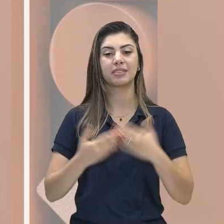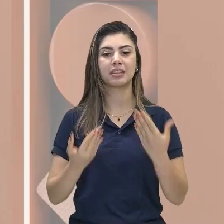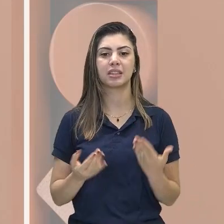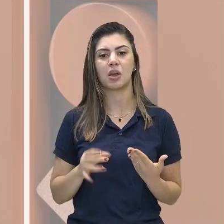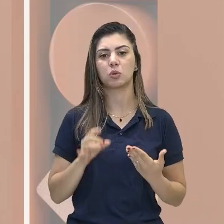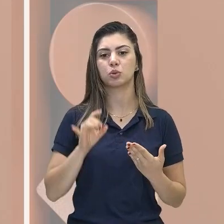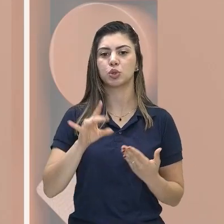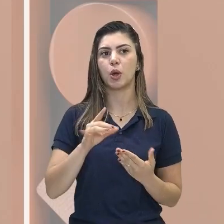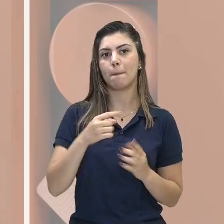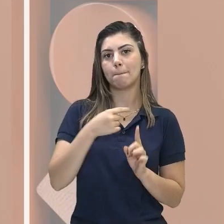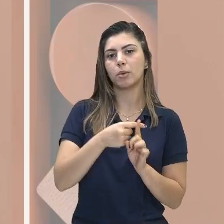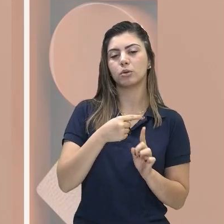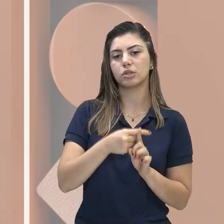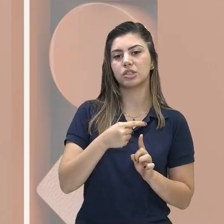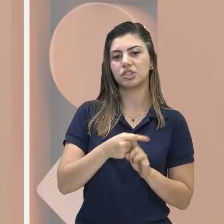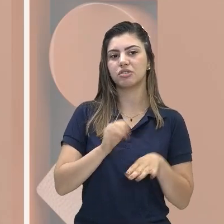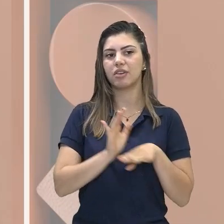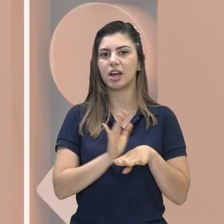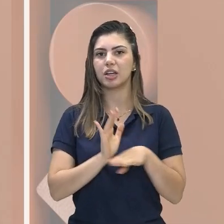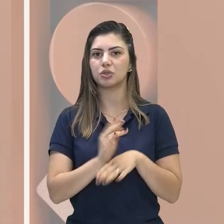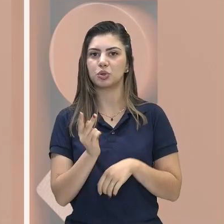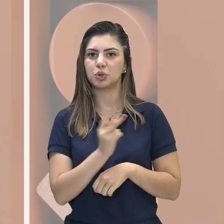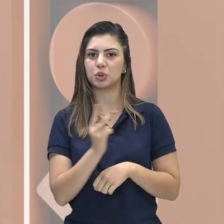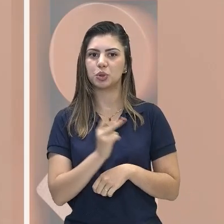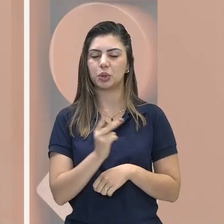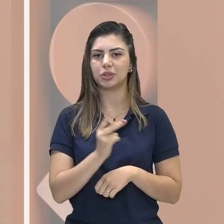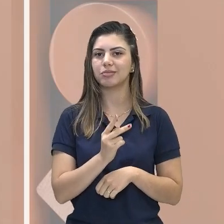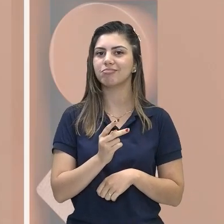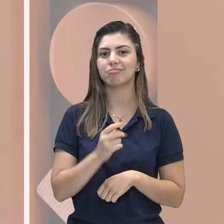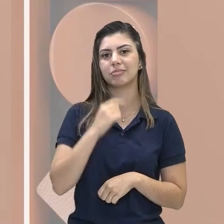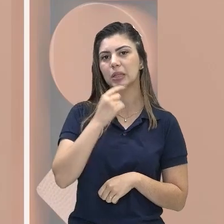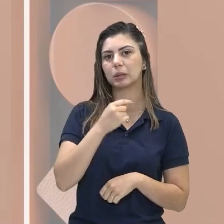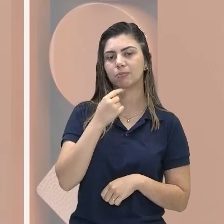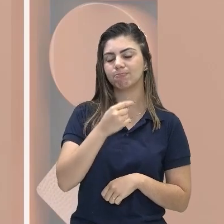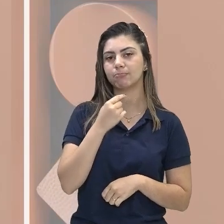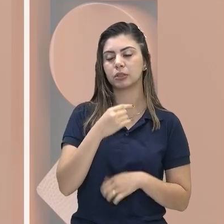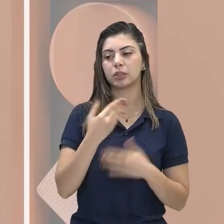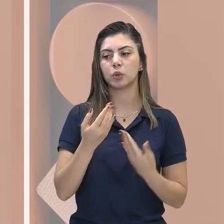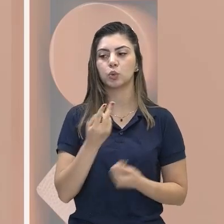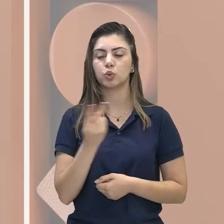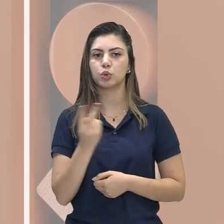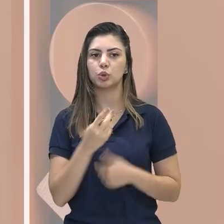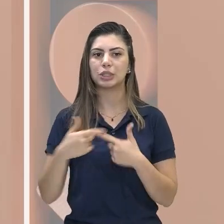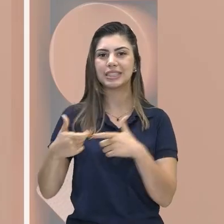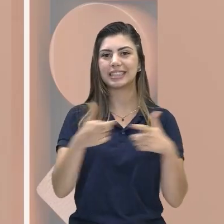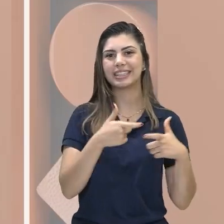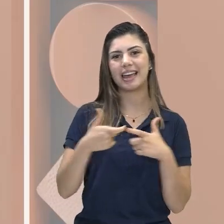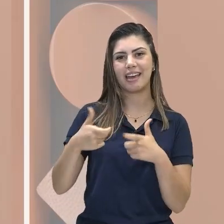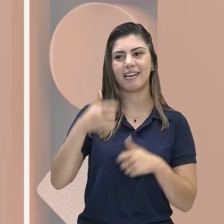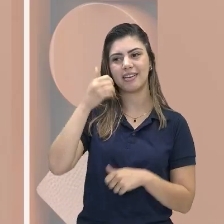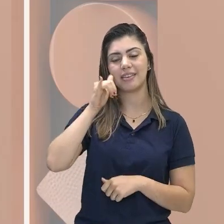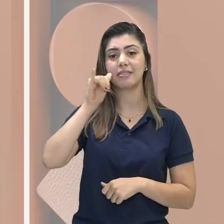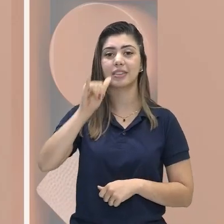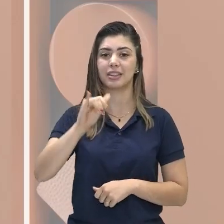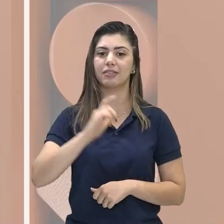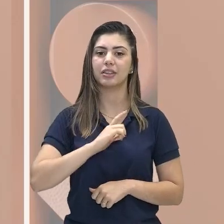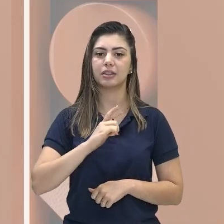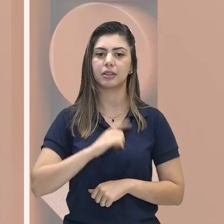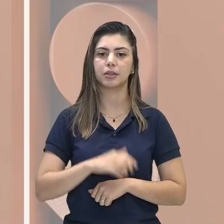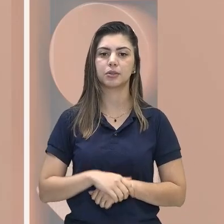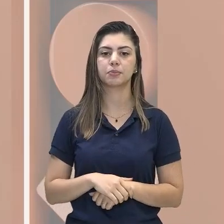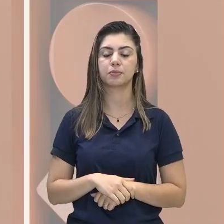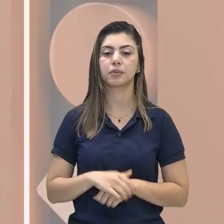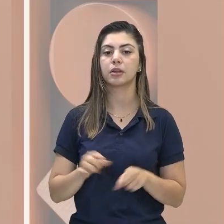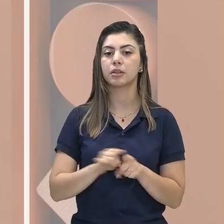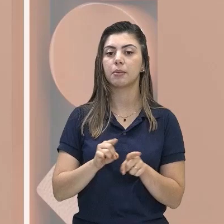em algo positivo para nenhum dos dois. Por isso, eles evitavam esse conflito direto. Outro